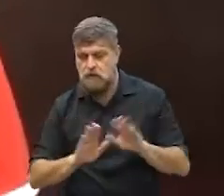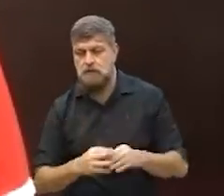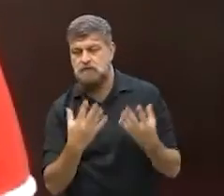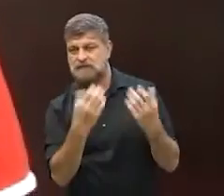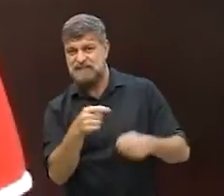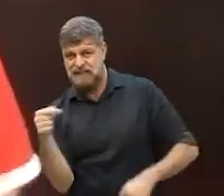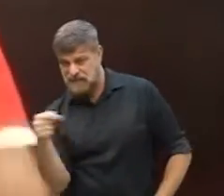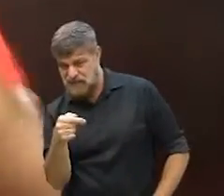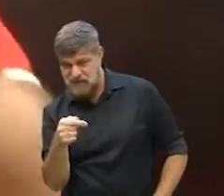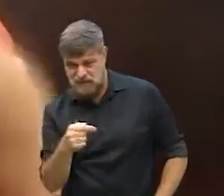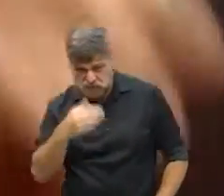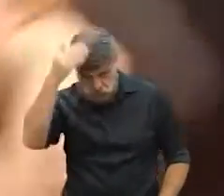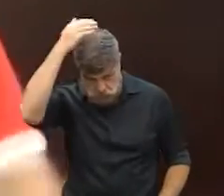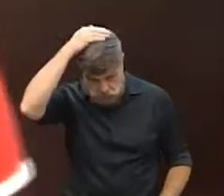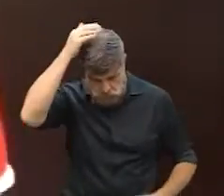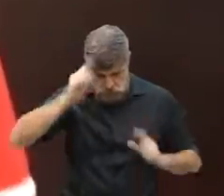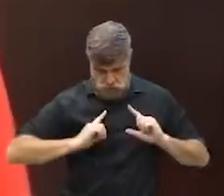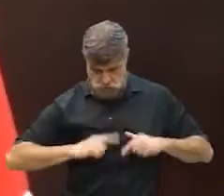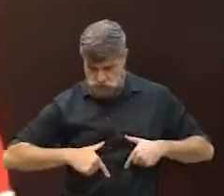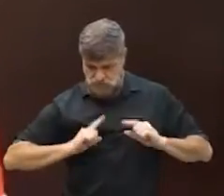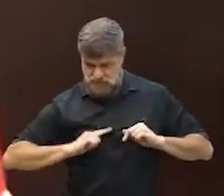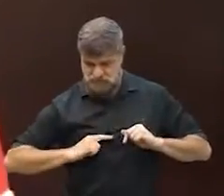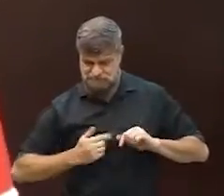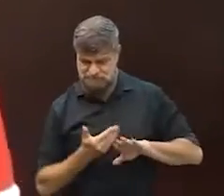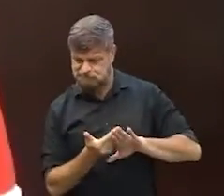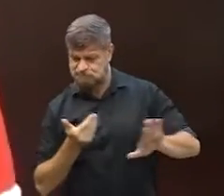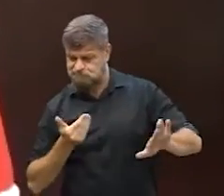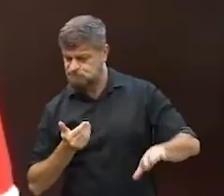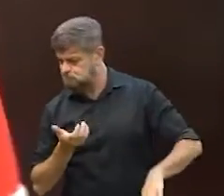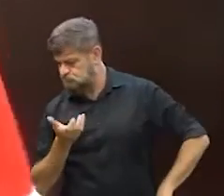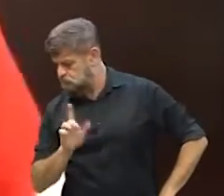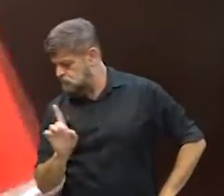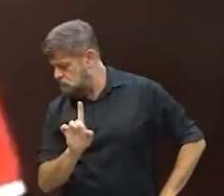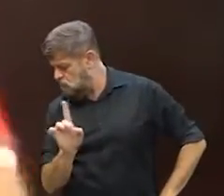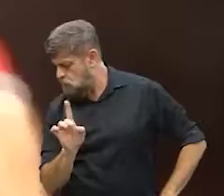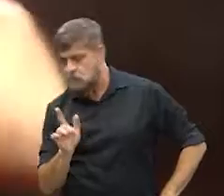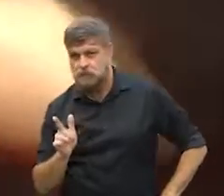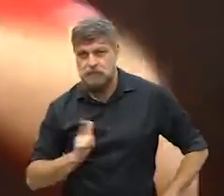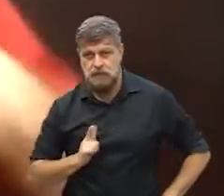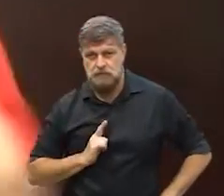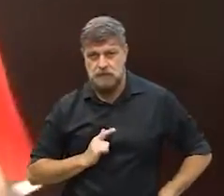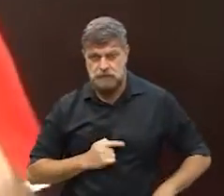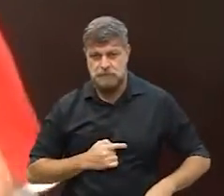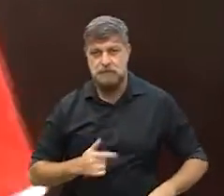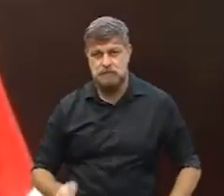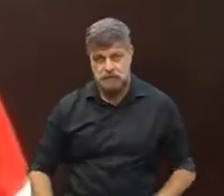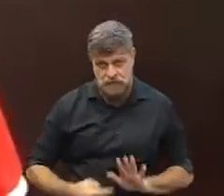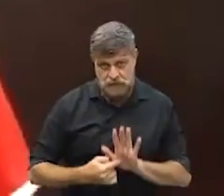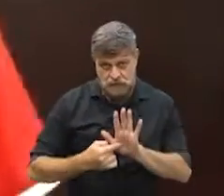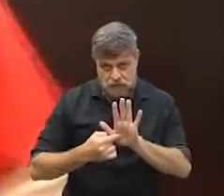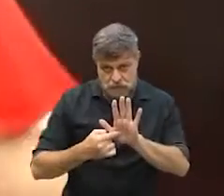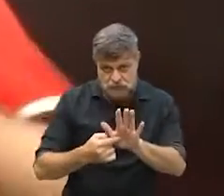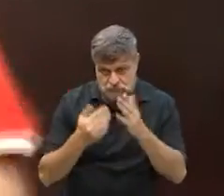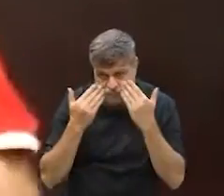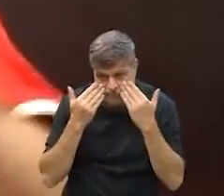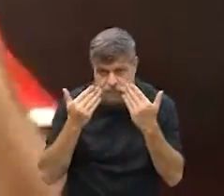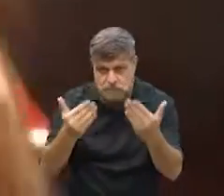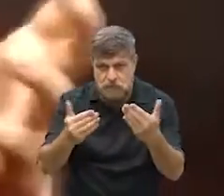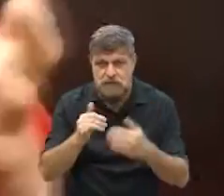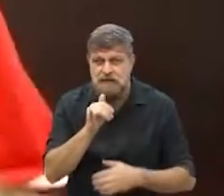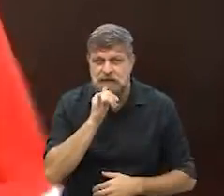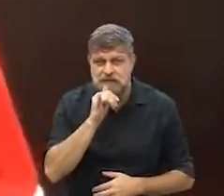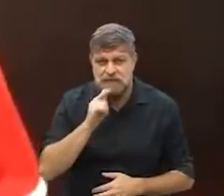atleta judeu israelense, né? Então, você tem vários cenários aí que se apresentam.